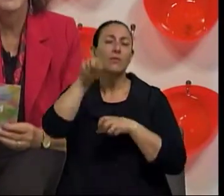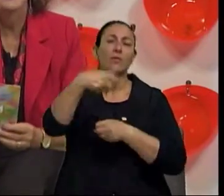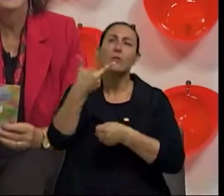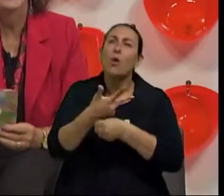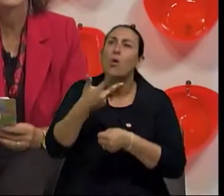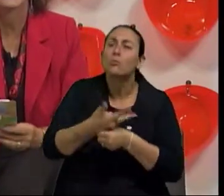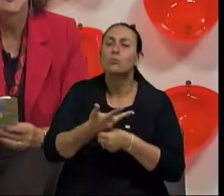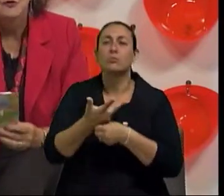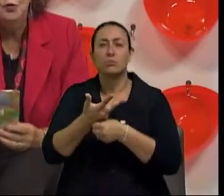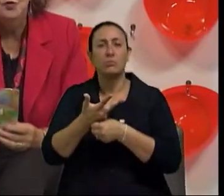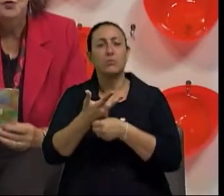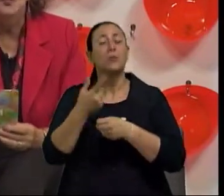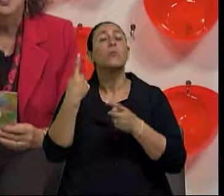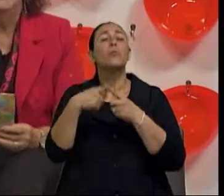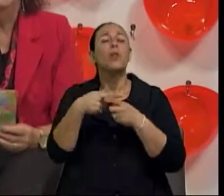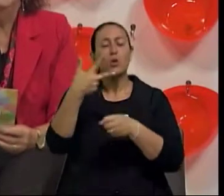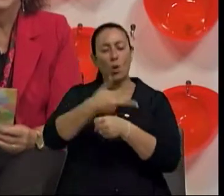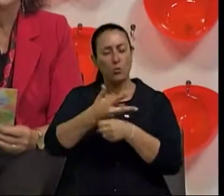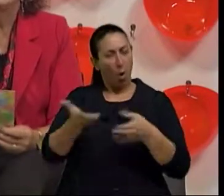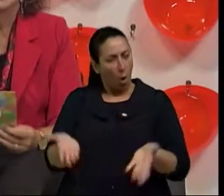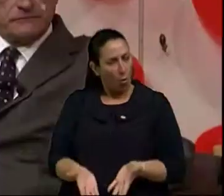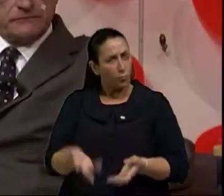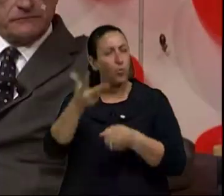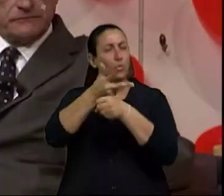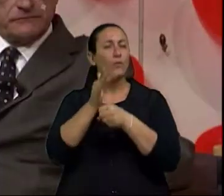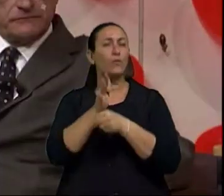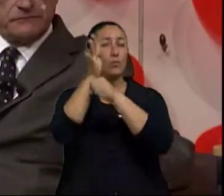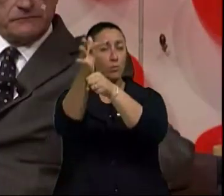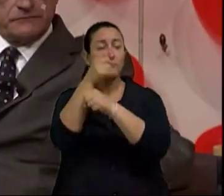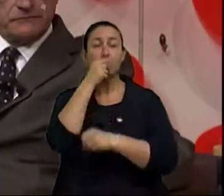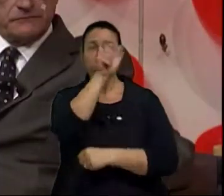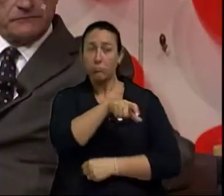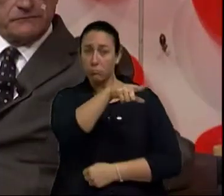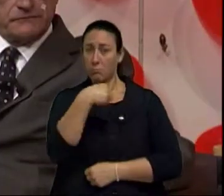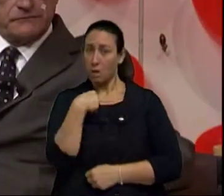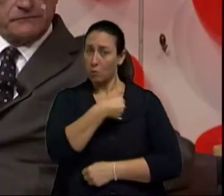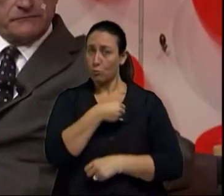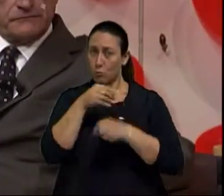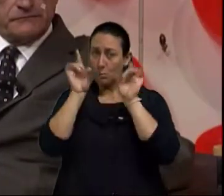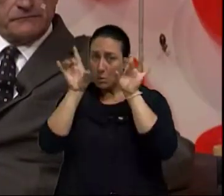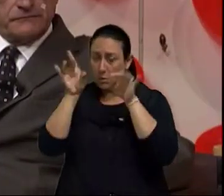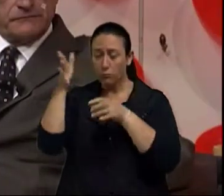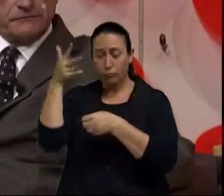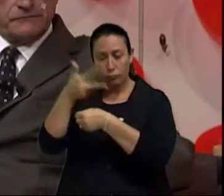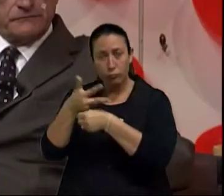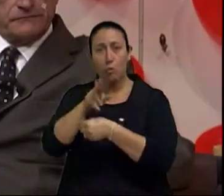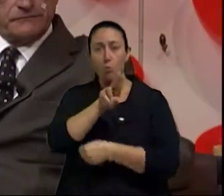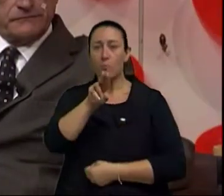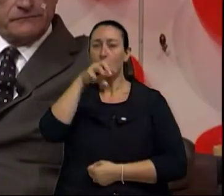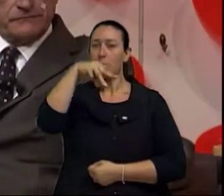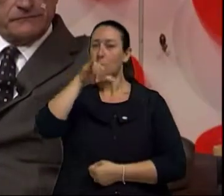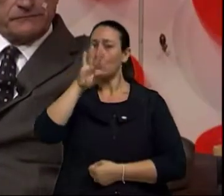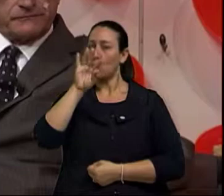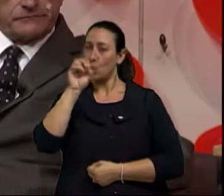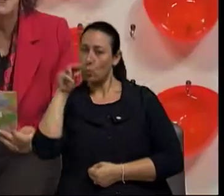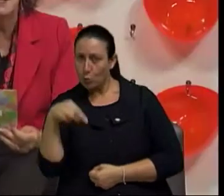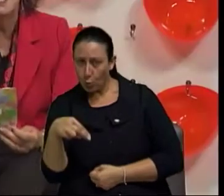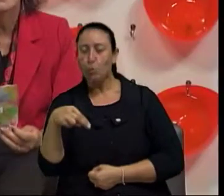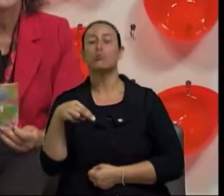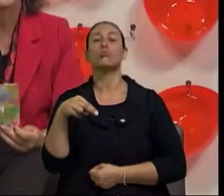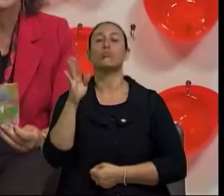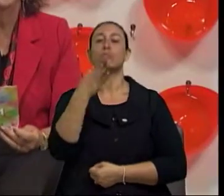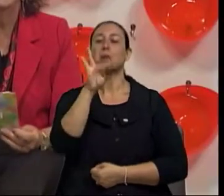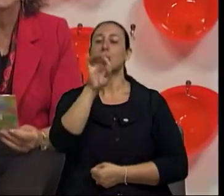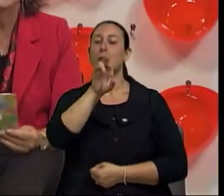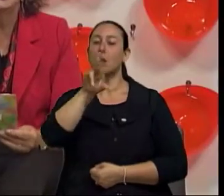e também o idoso do futuro com o médico geriatra do Hospital São Lucas, Dr. Newton Terra, diretor do Instituto de